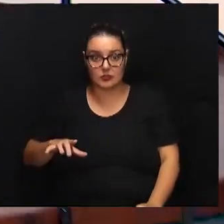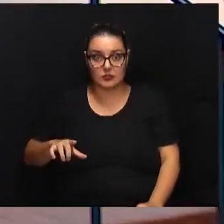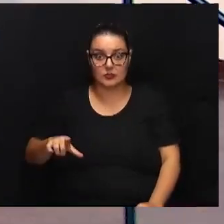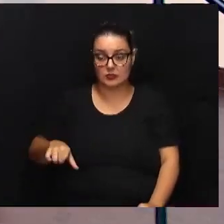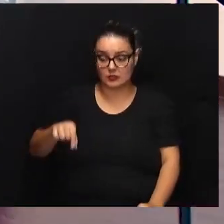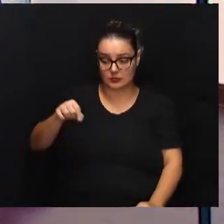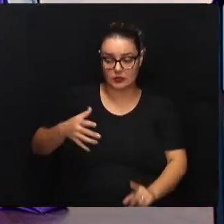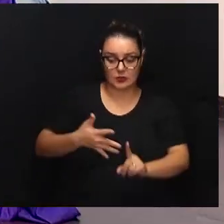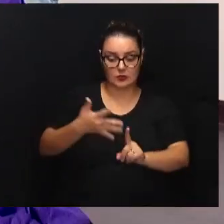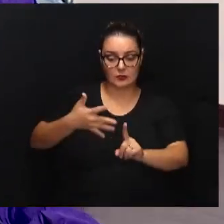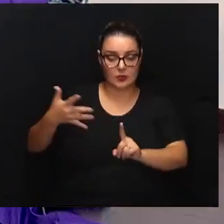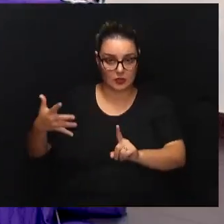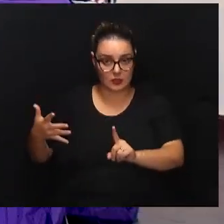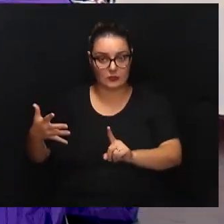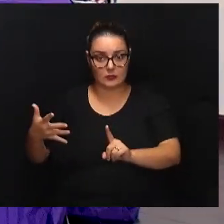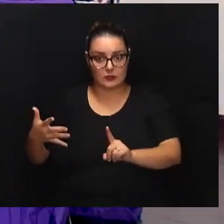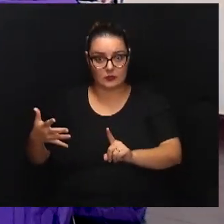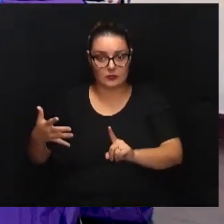LGBTQIAPN+,